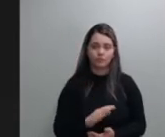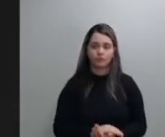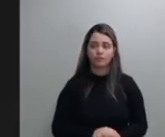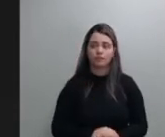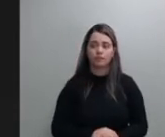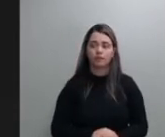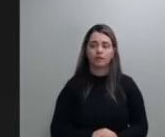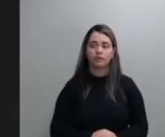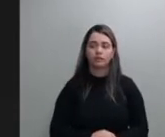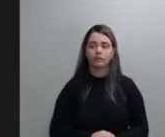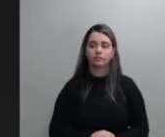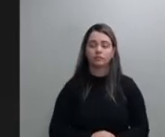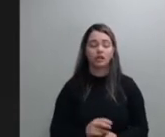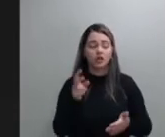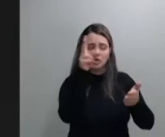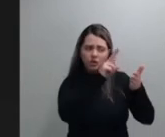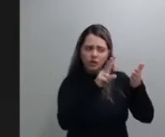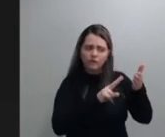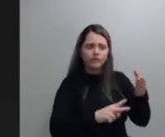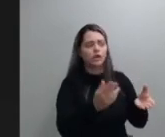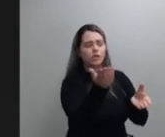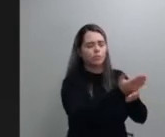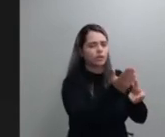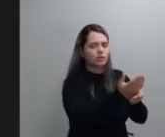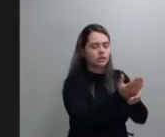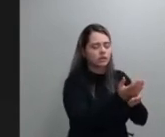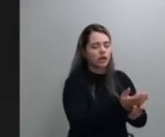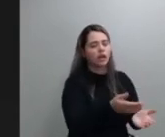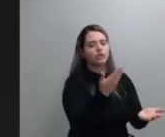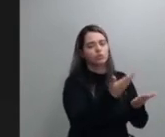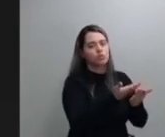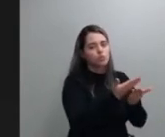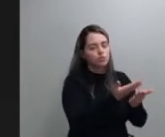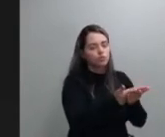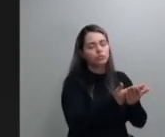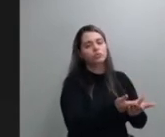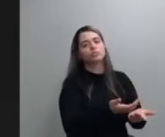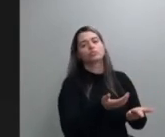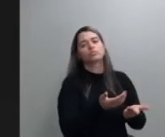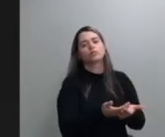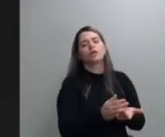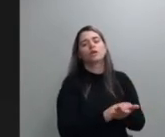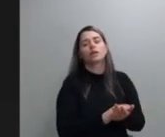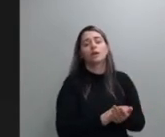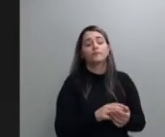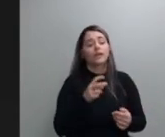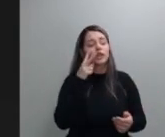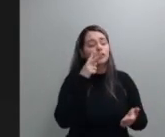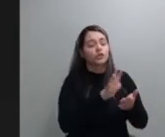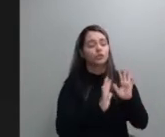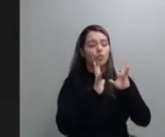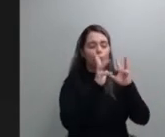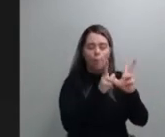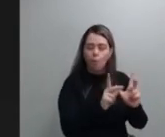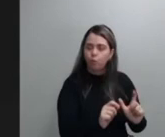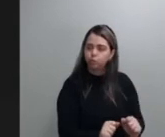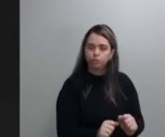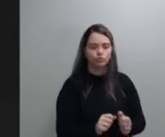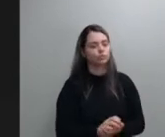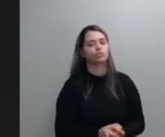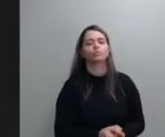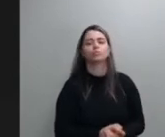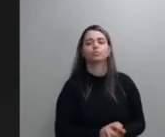dos autos para analisá-los com maior detença principalmente em decorrência da jurisprudência consolidada desta corte em sentido diverso